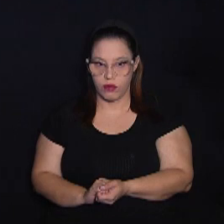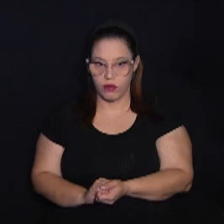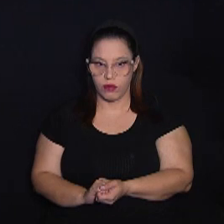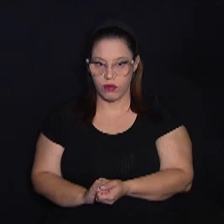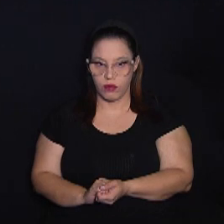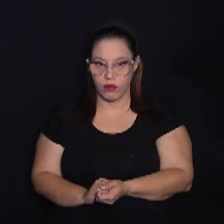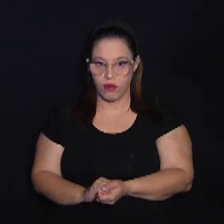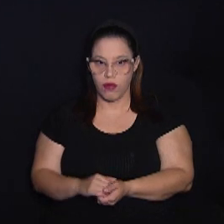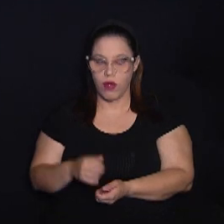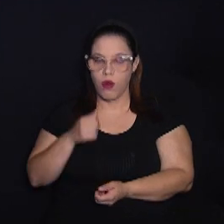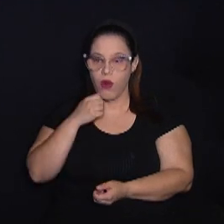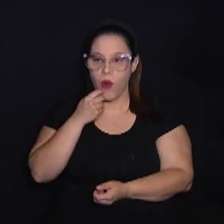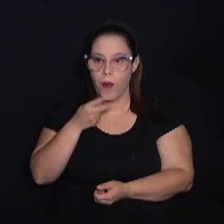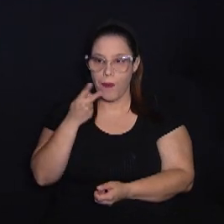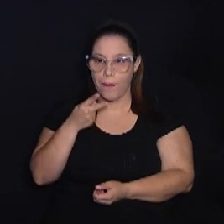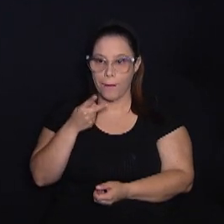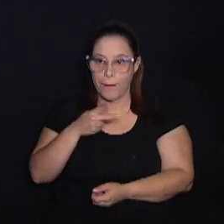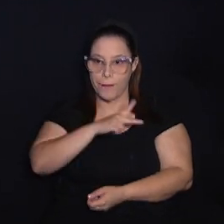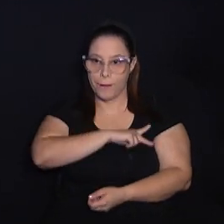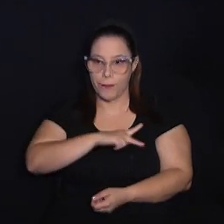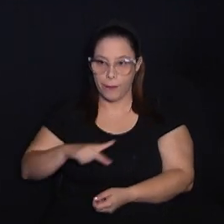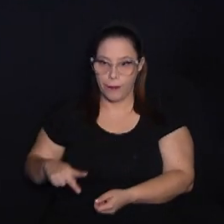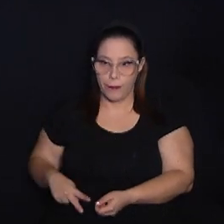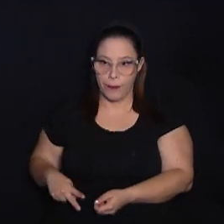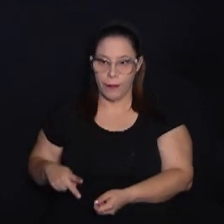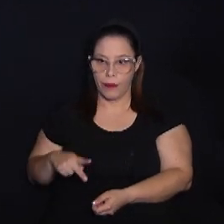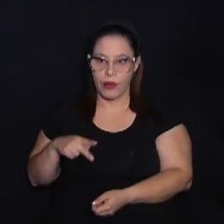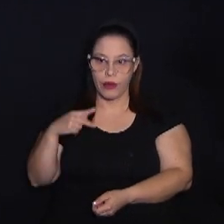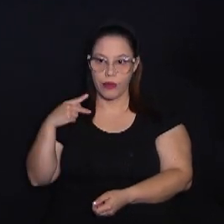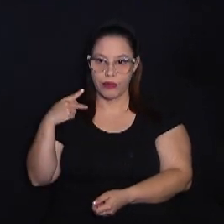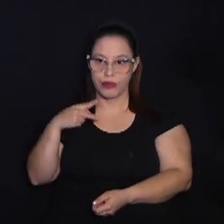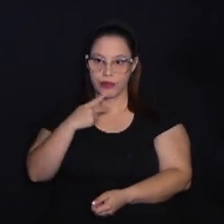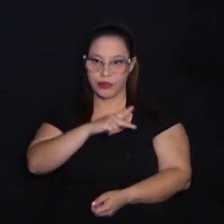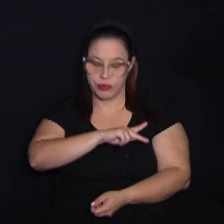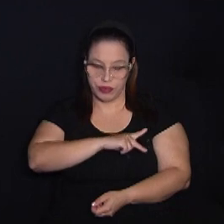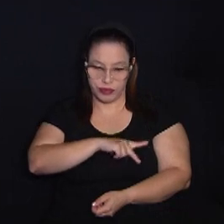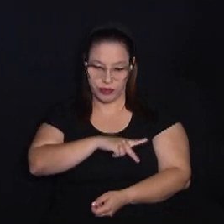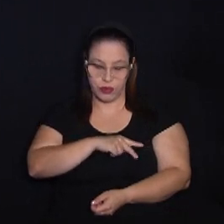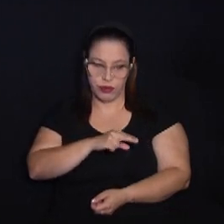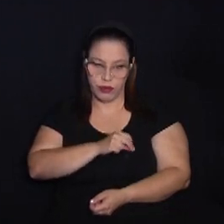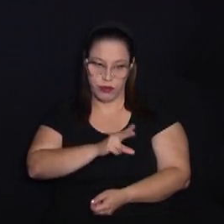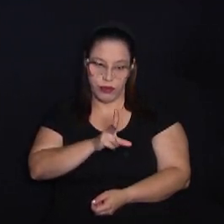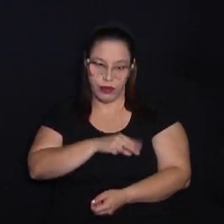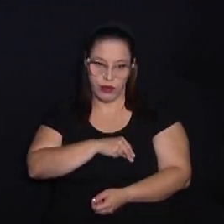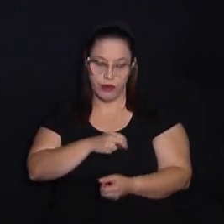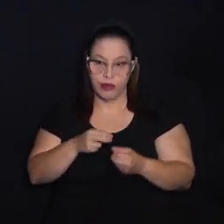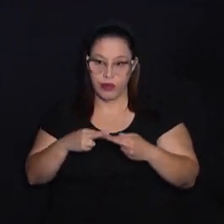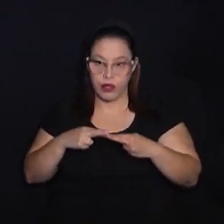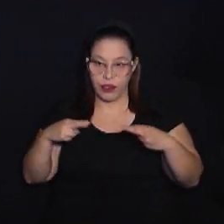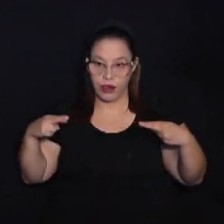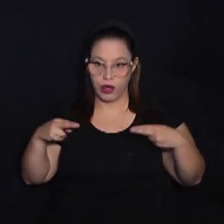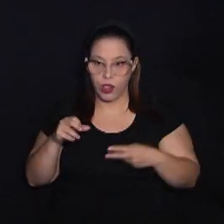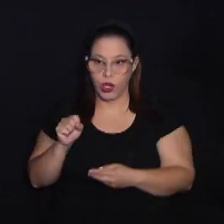Com a palavra, o presidente Luiz Rossini, para declarar aberta esta reunião solene.